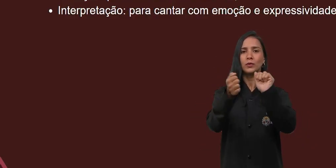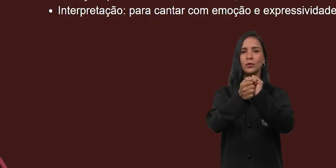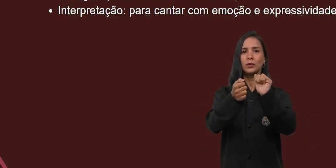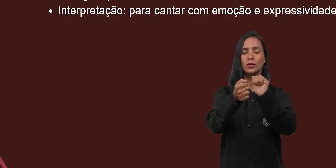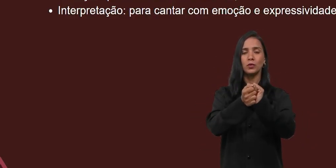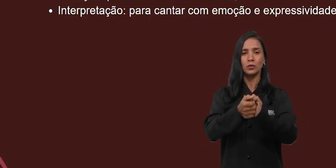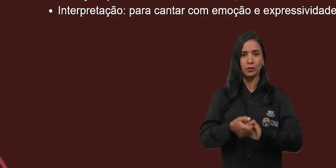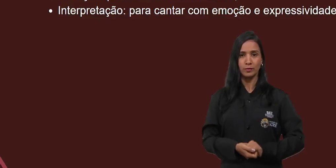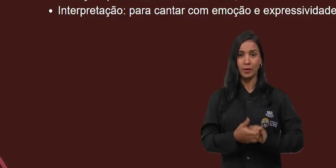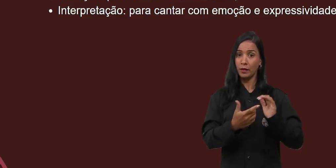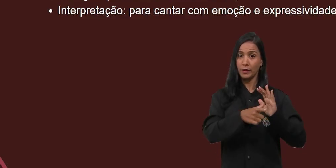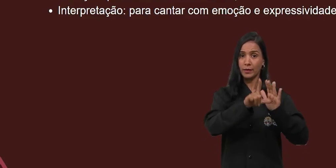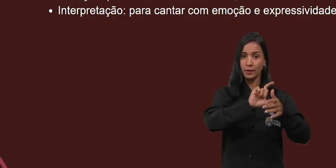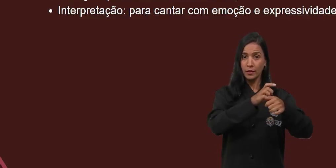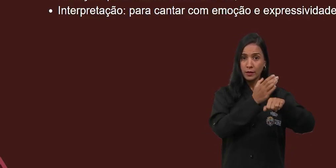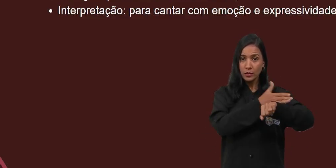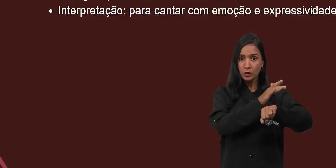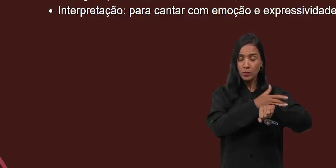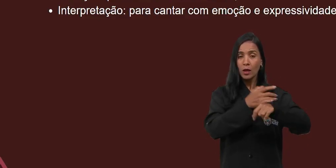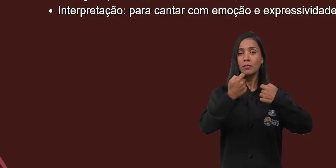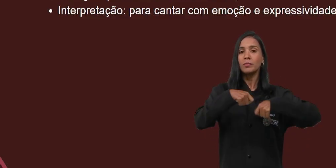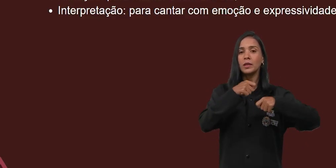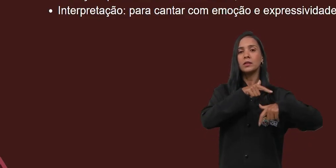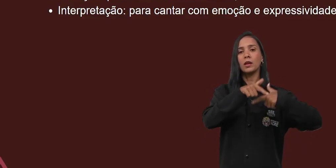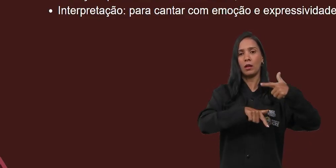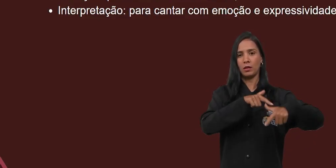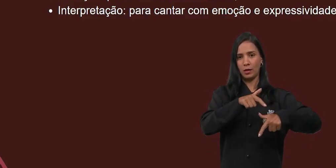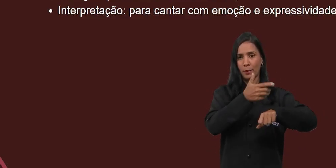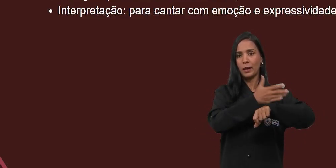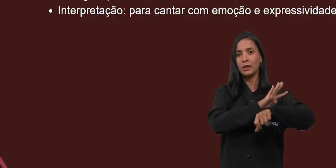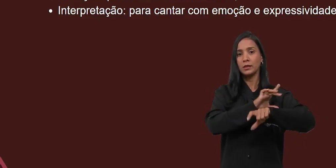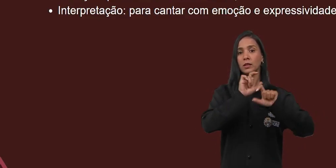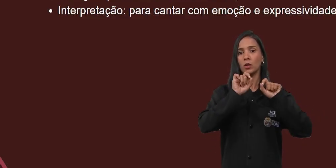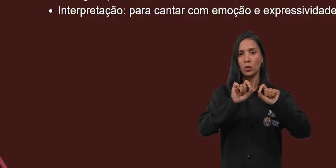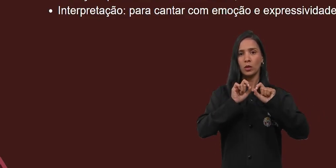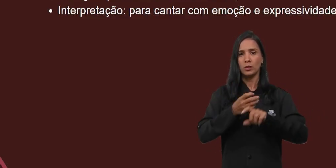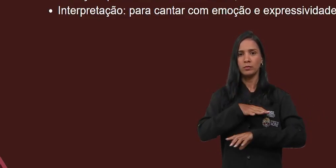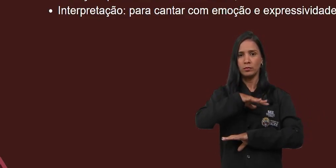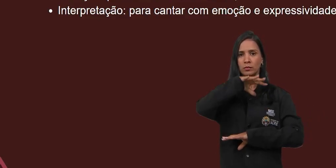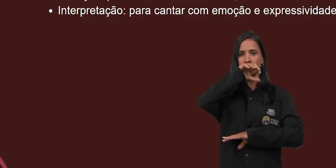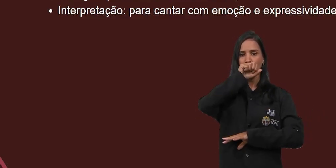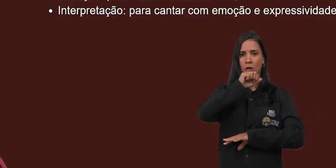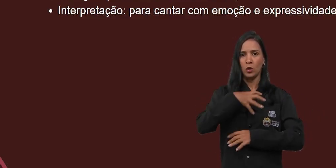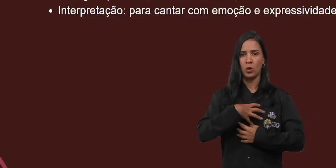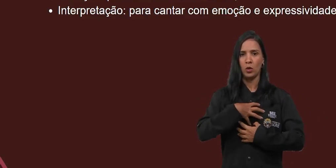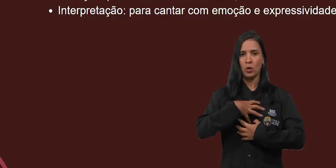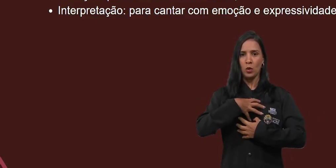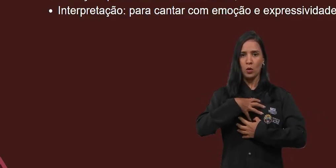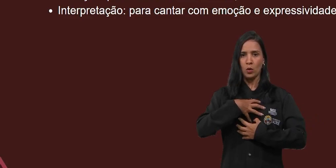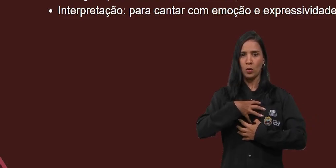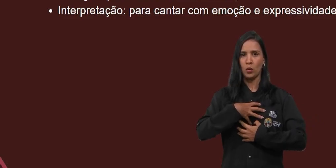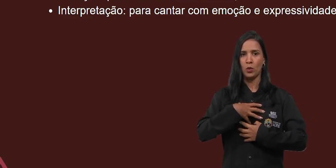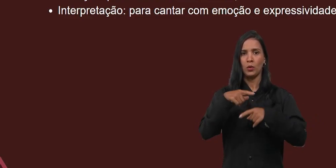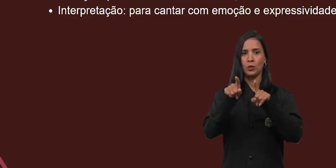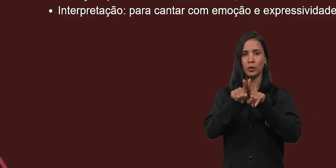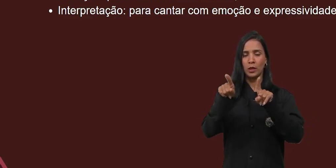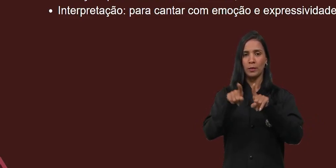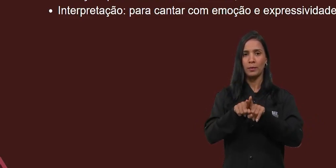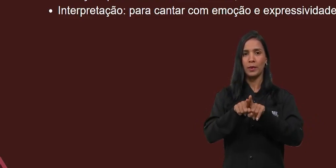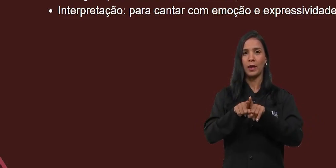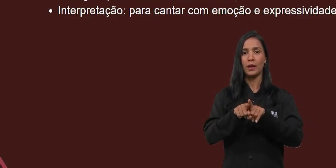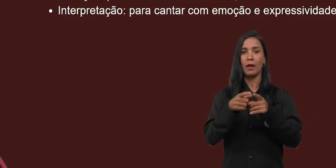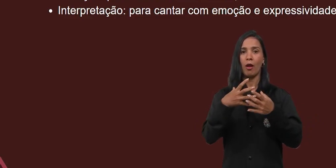o coral trabalha a respiração, a postura para emitir bem a voz,